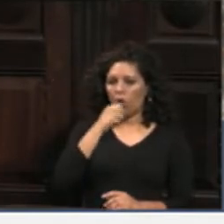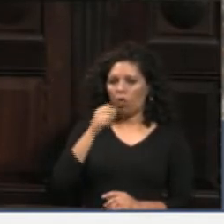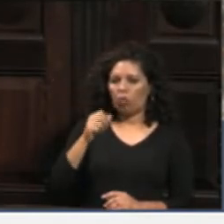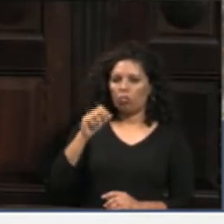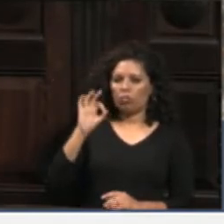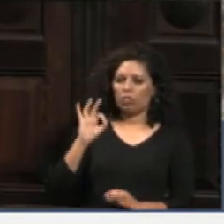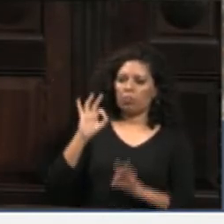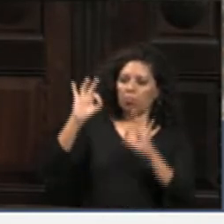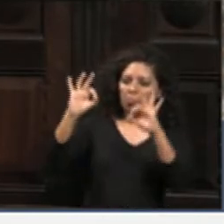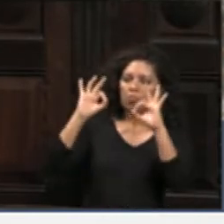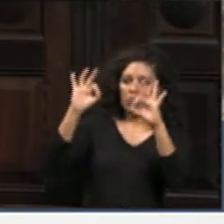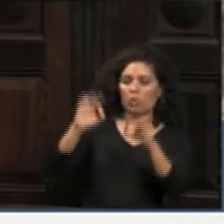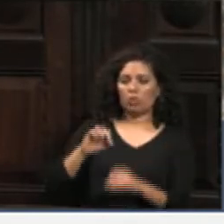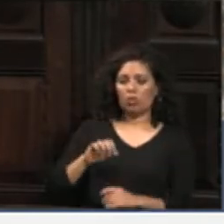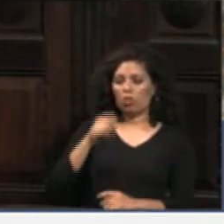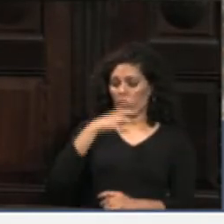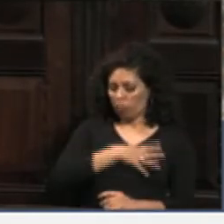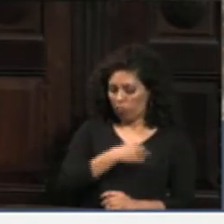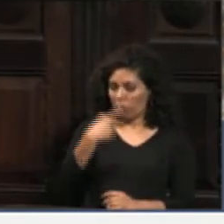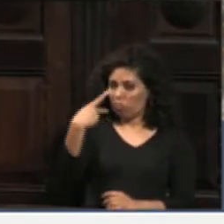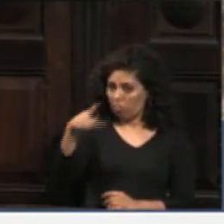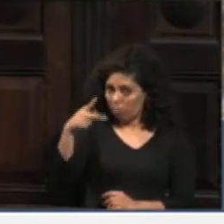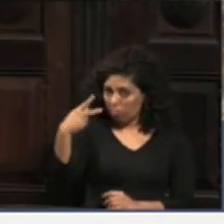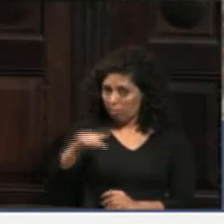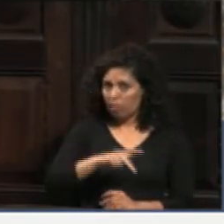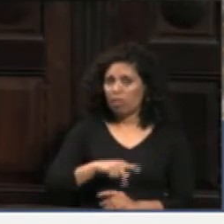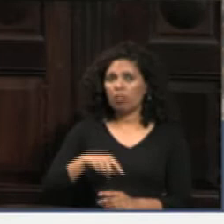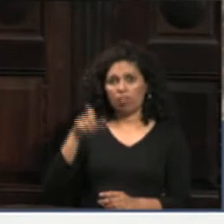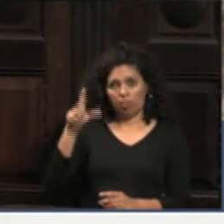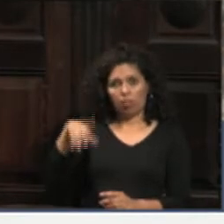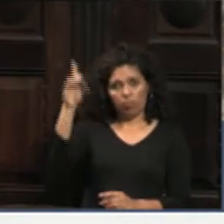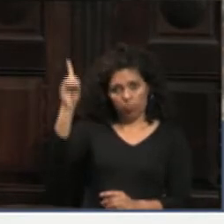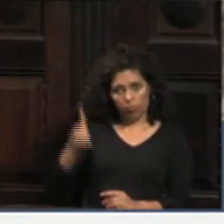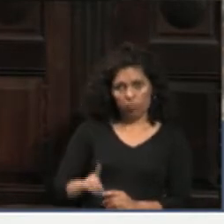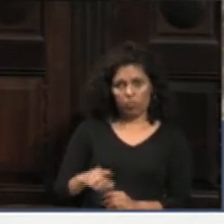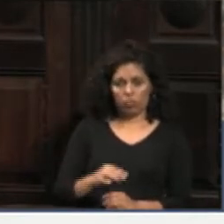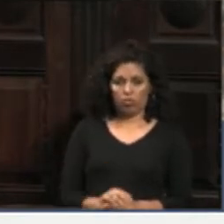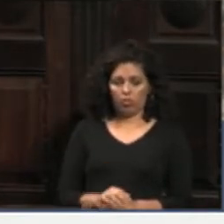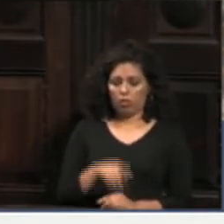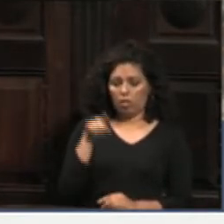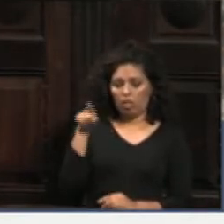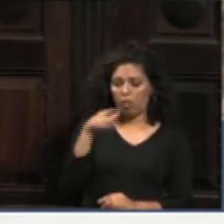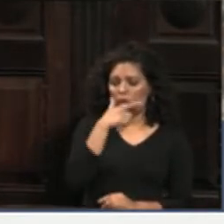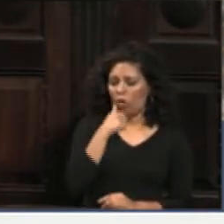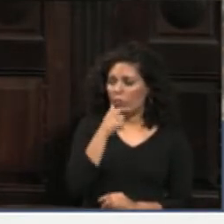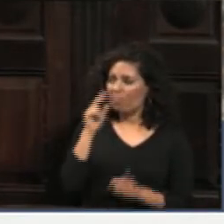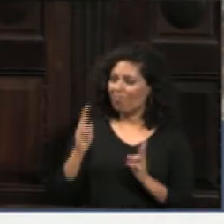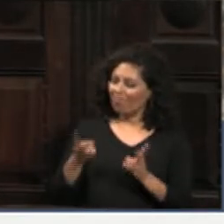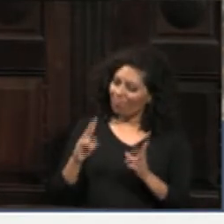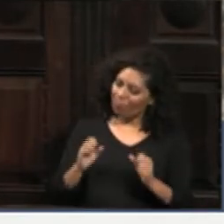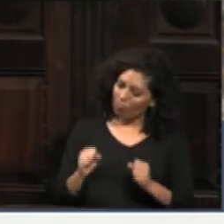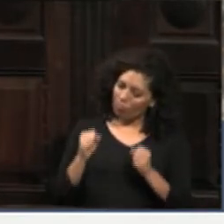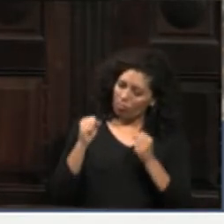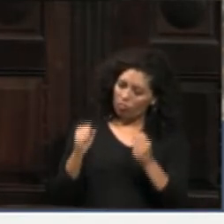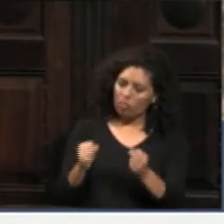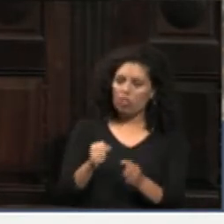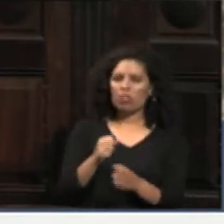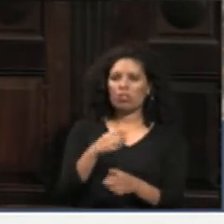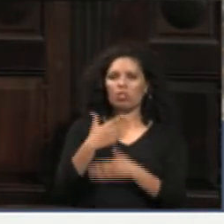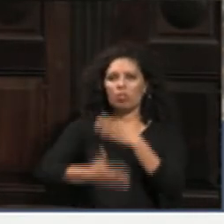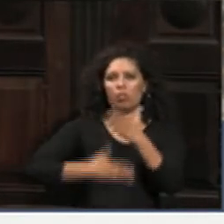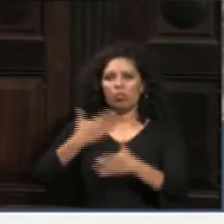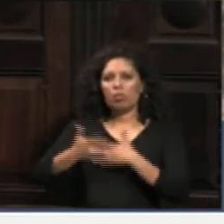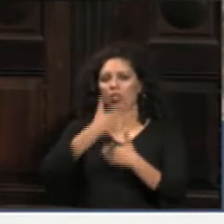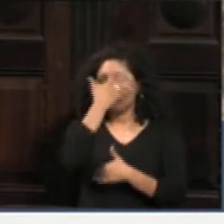um jovem deficiente que gastou a sua vida em prol dos que mais precisavam. Essa casa